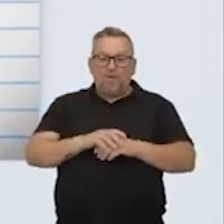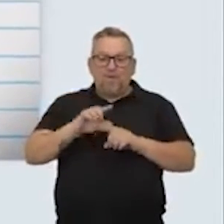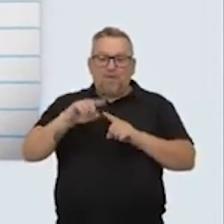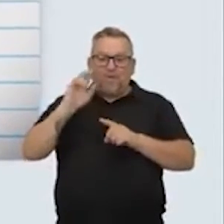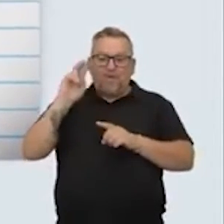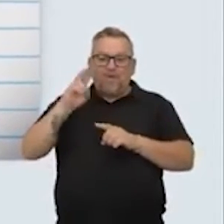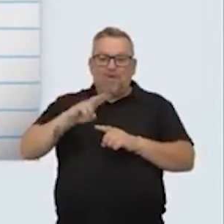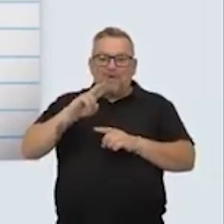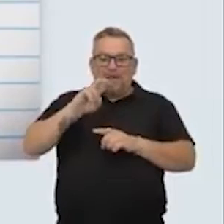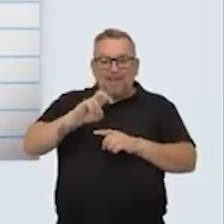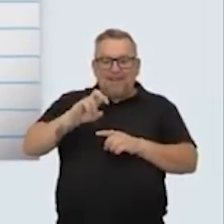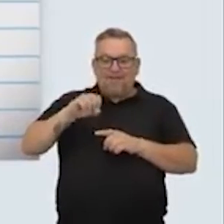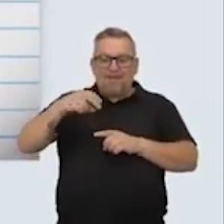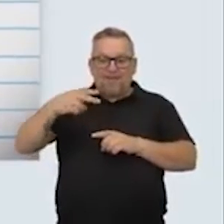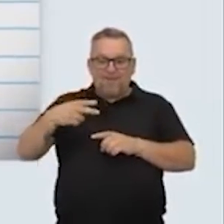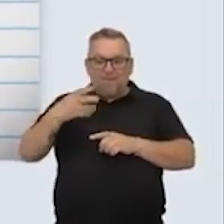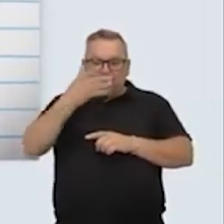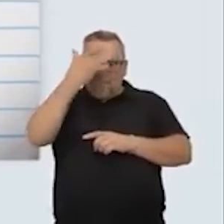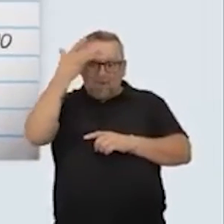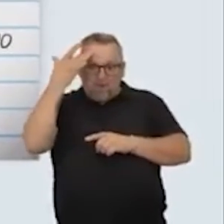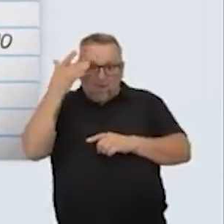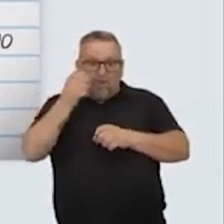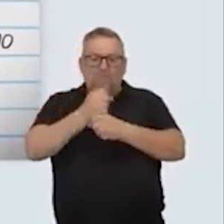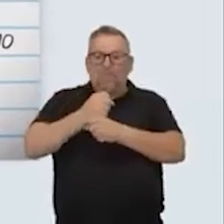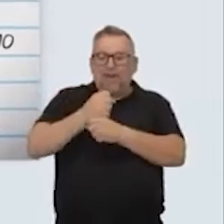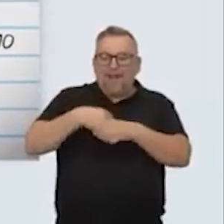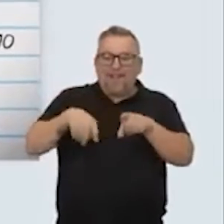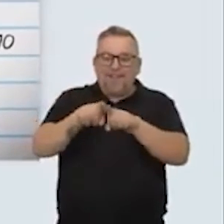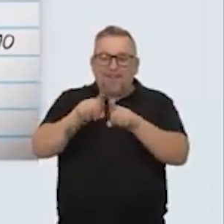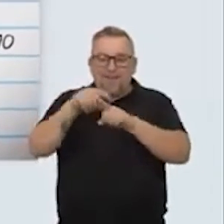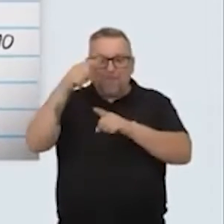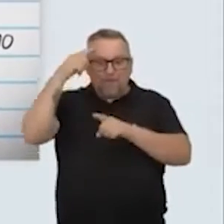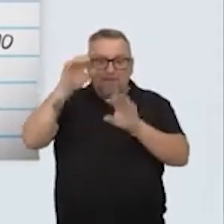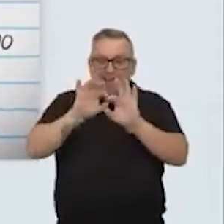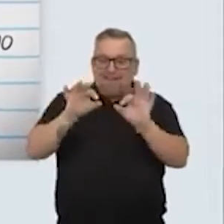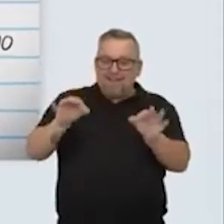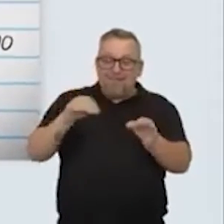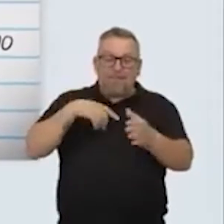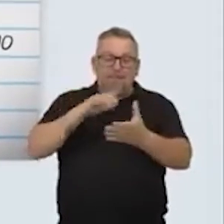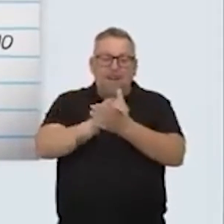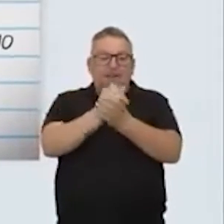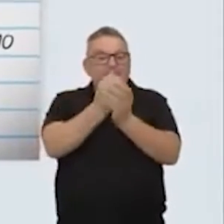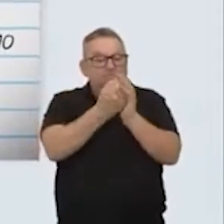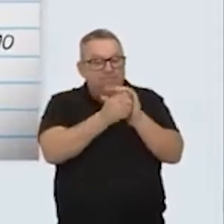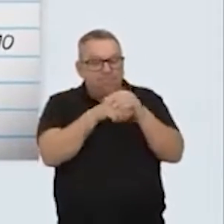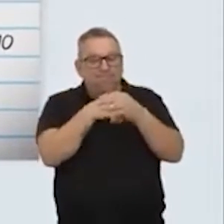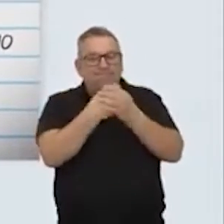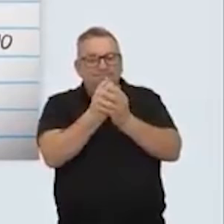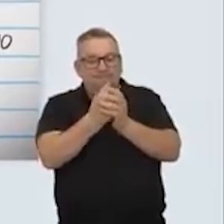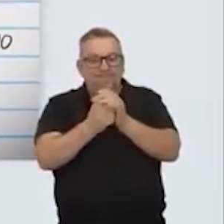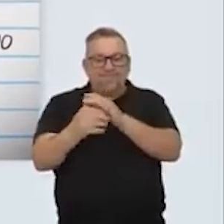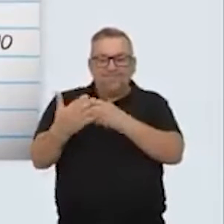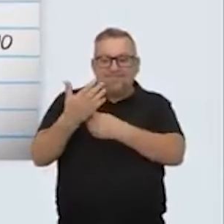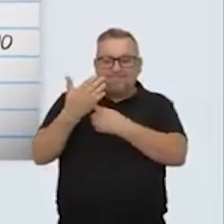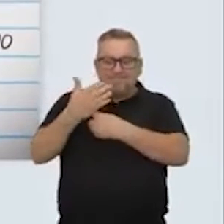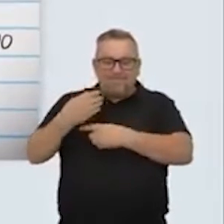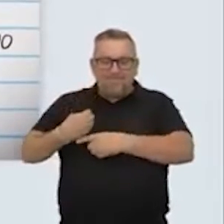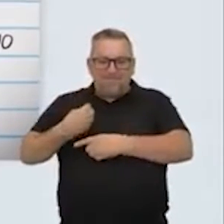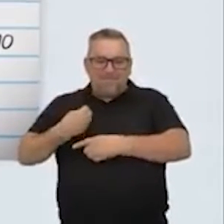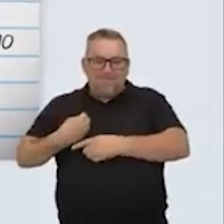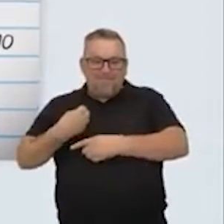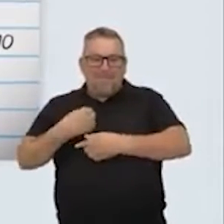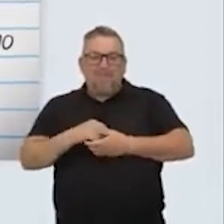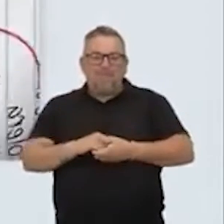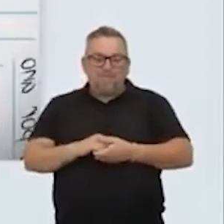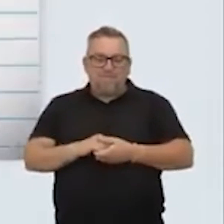em 502 mil pessoas por ano. E pensar que o simples ato de lavar as mãos pode ajudar a prevenir tantas